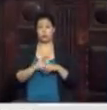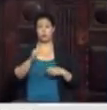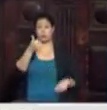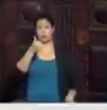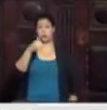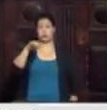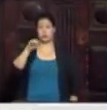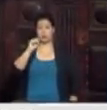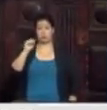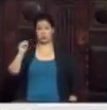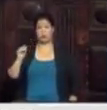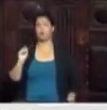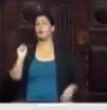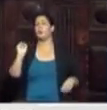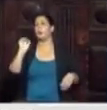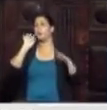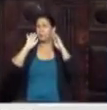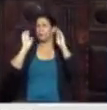pretendia